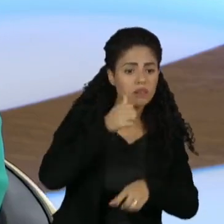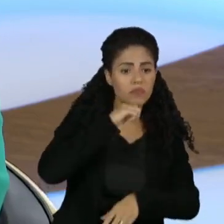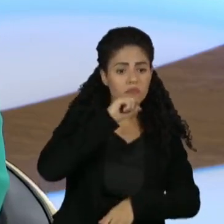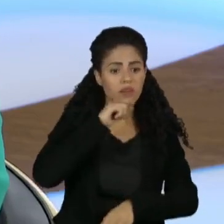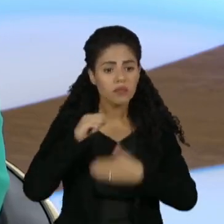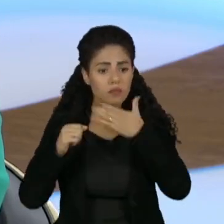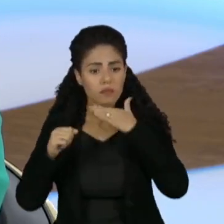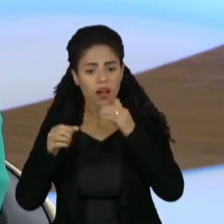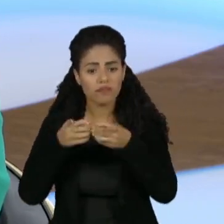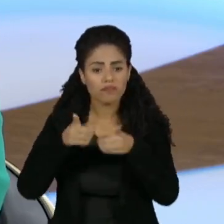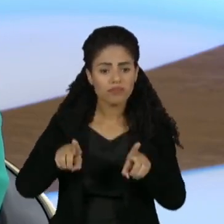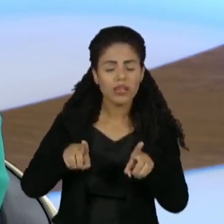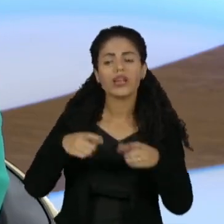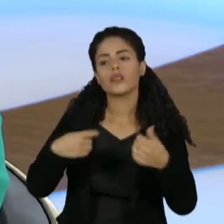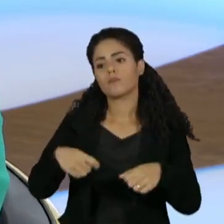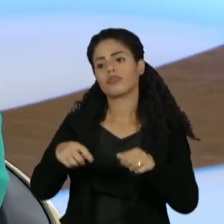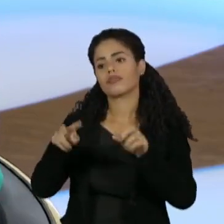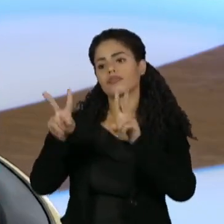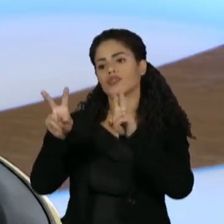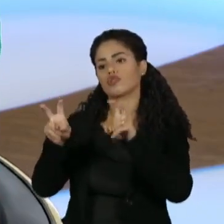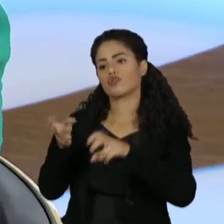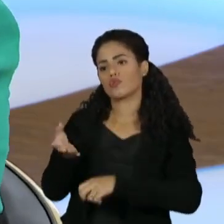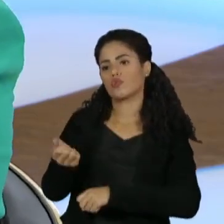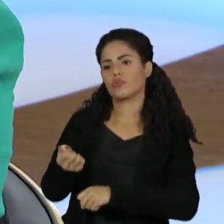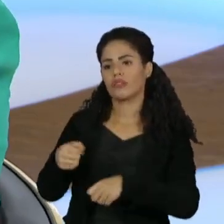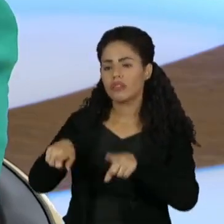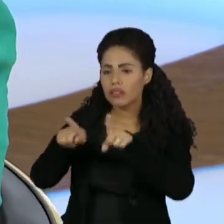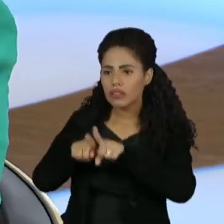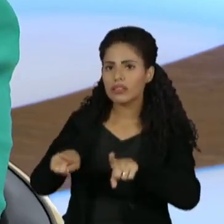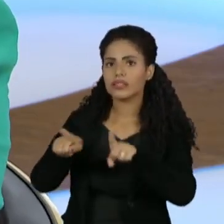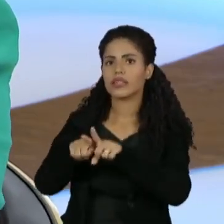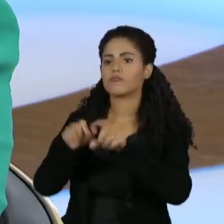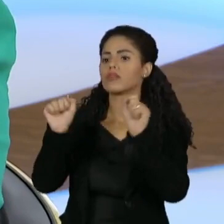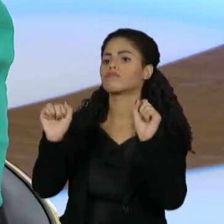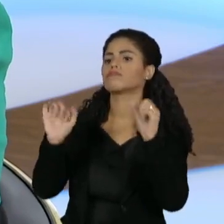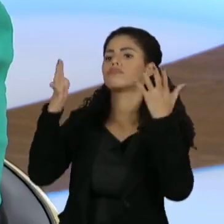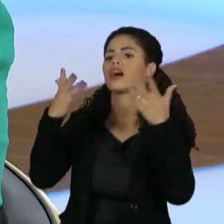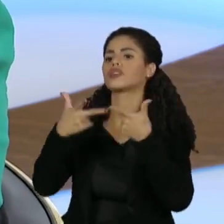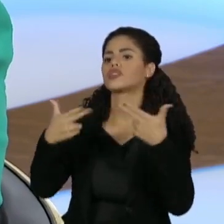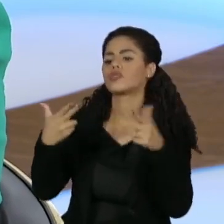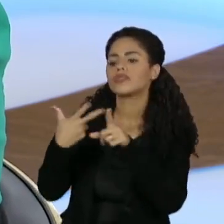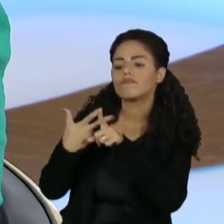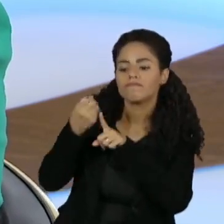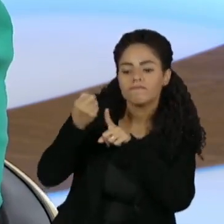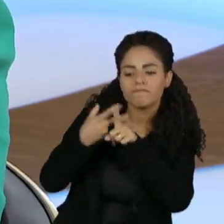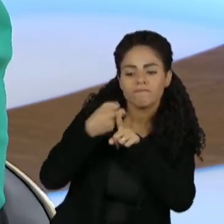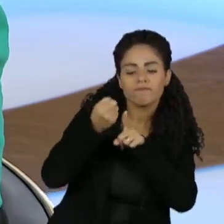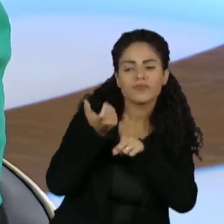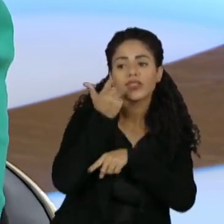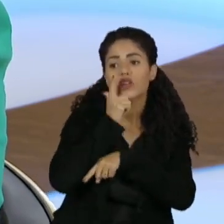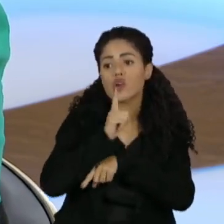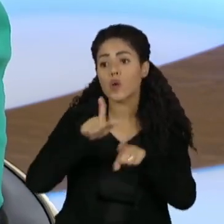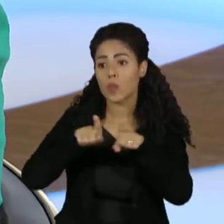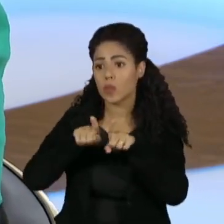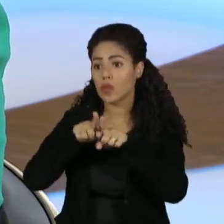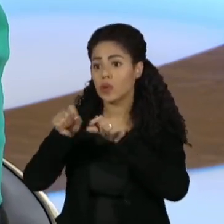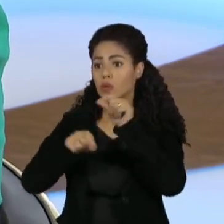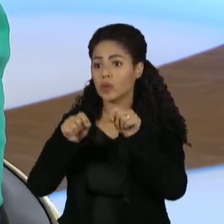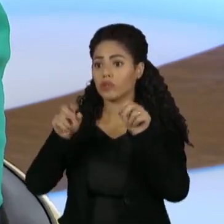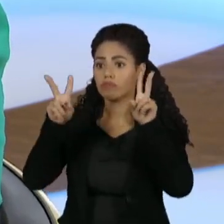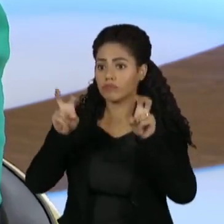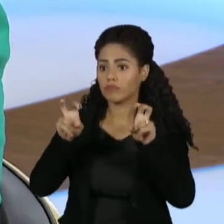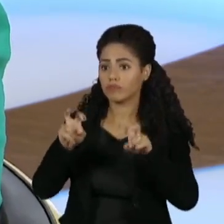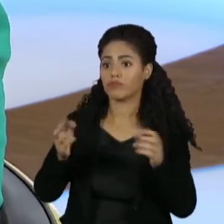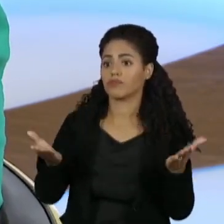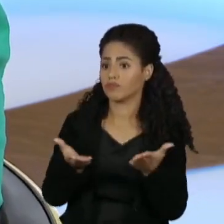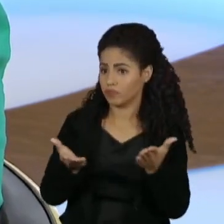Então, a gente tem que falar sobre o assunto. Além de comemorar as pequenas vitórias, a gente tem que falar sobre esses